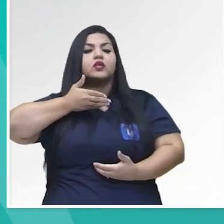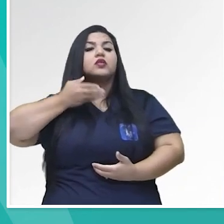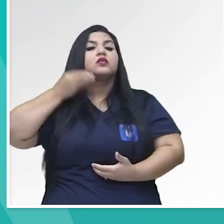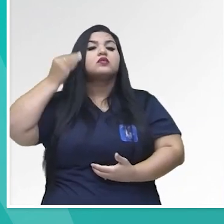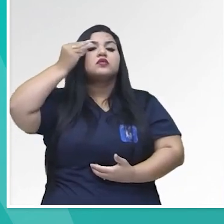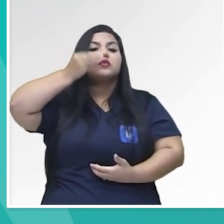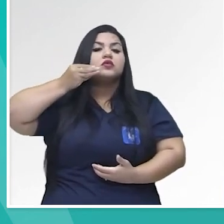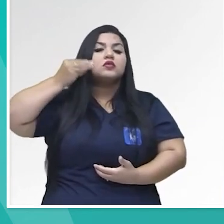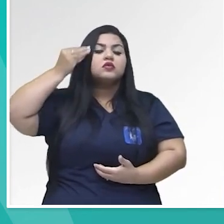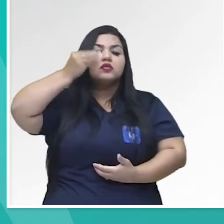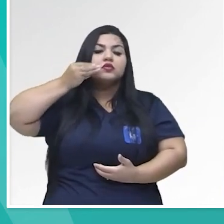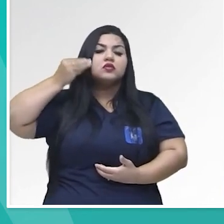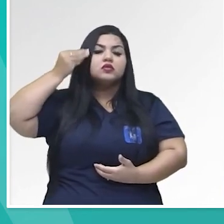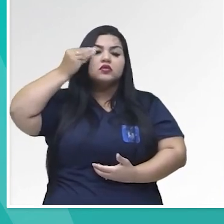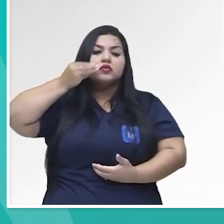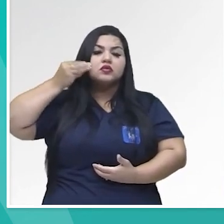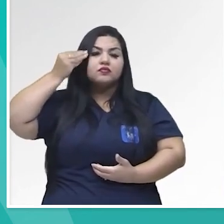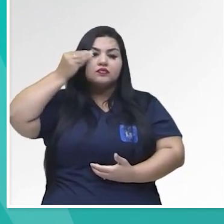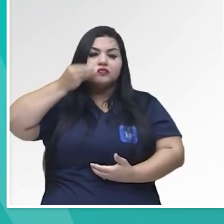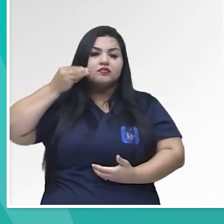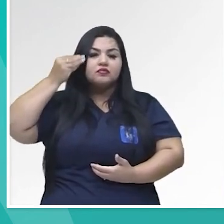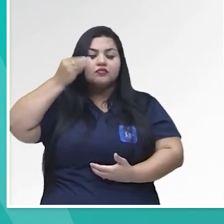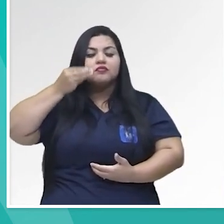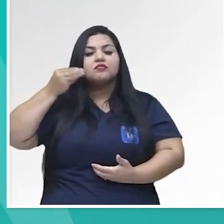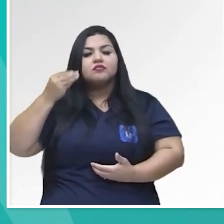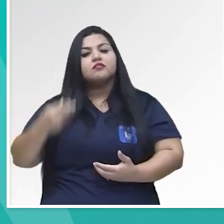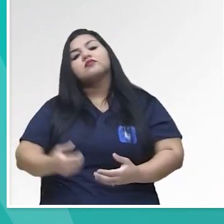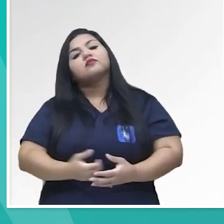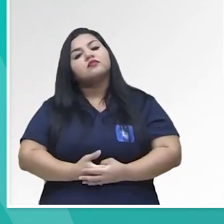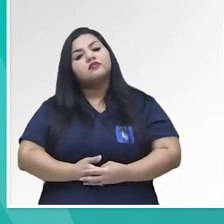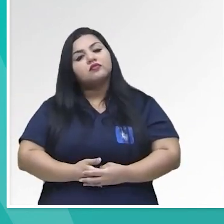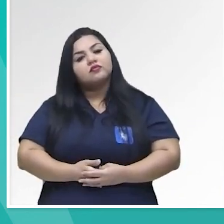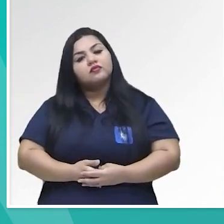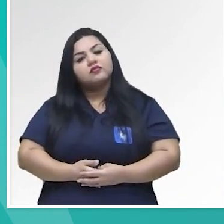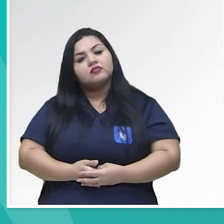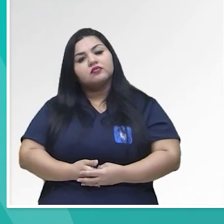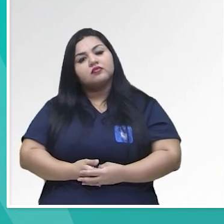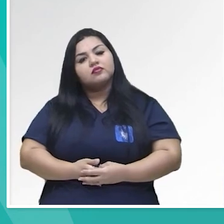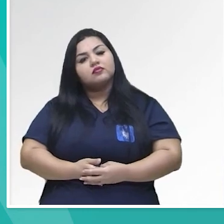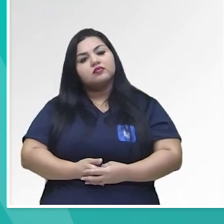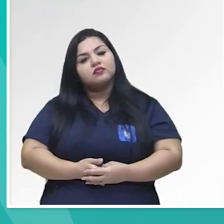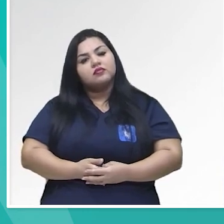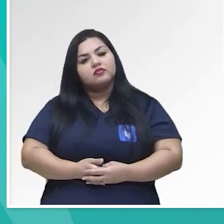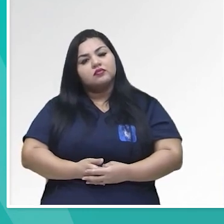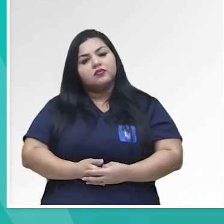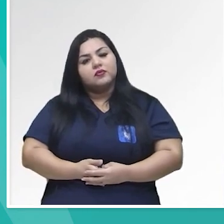da empiria, né? Empiria,